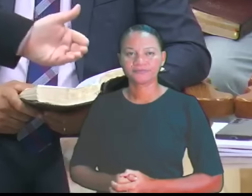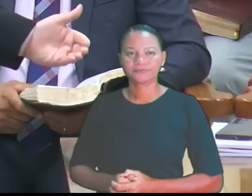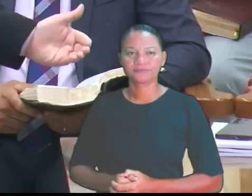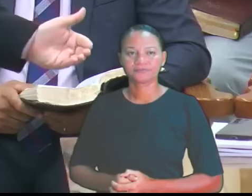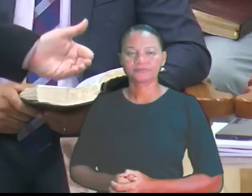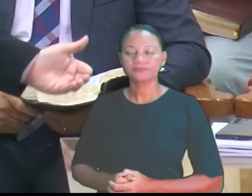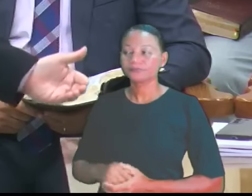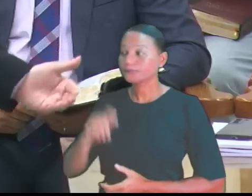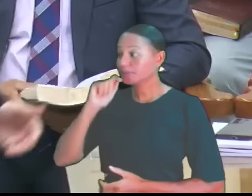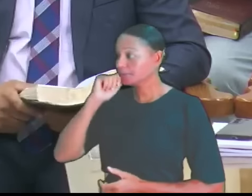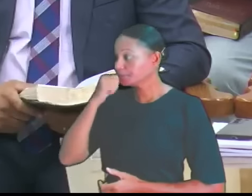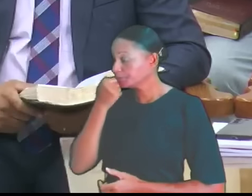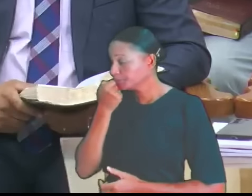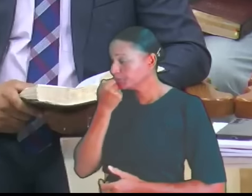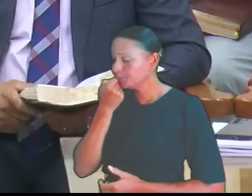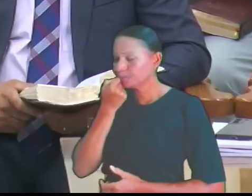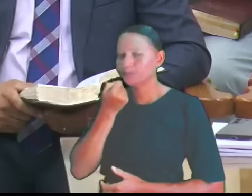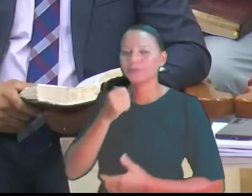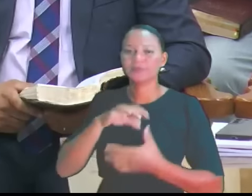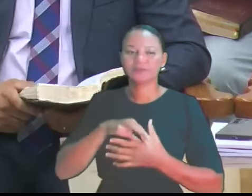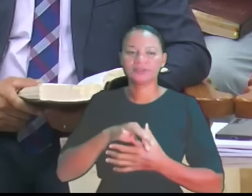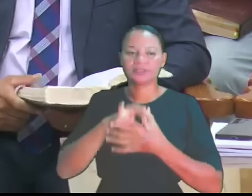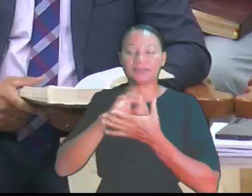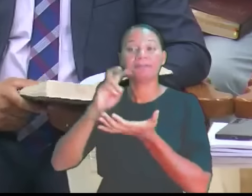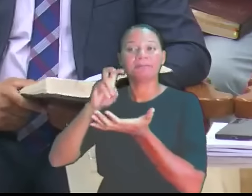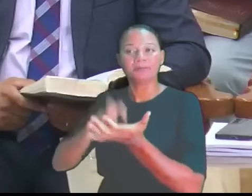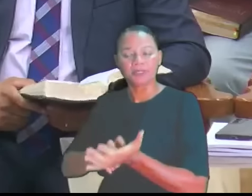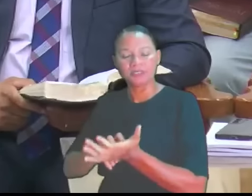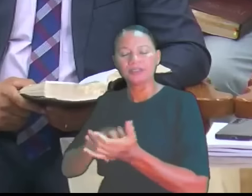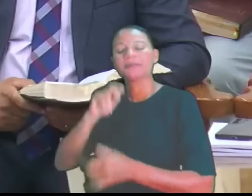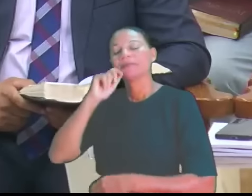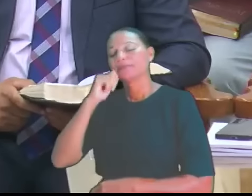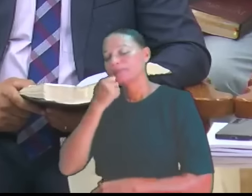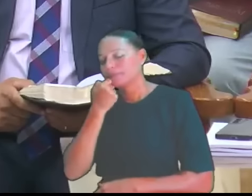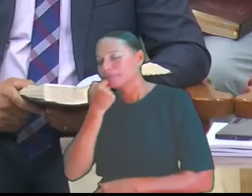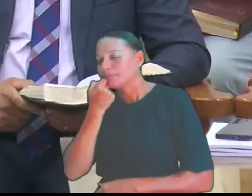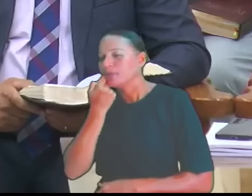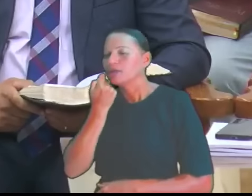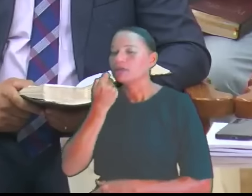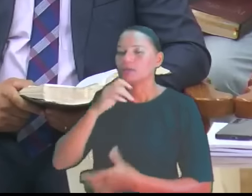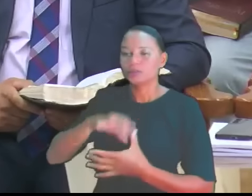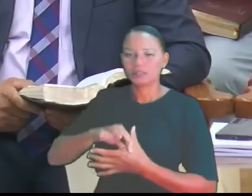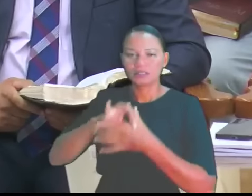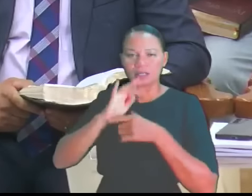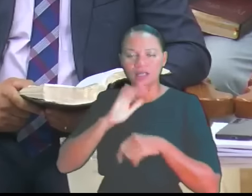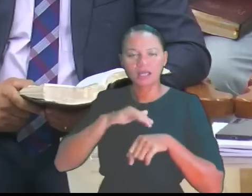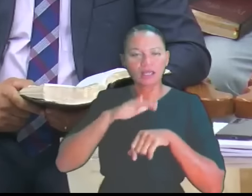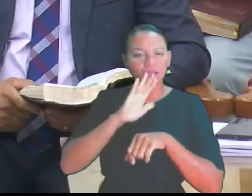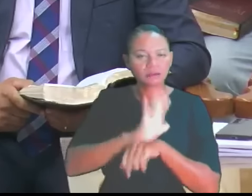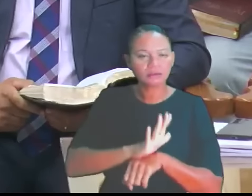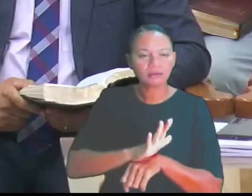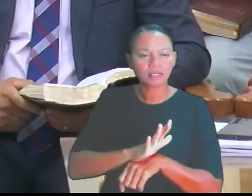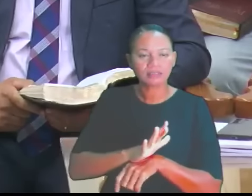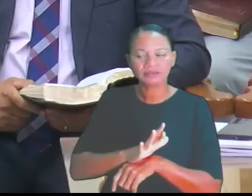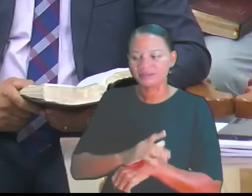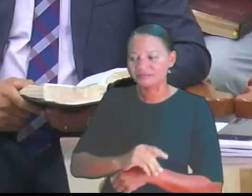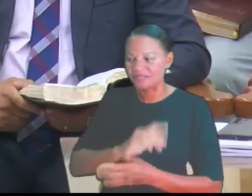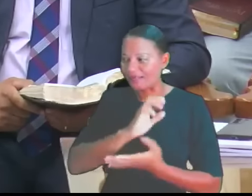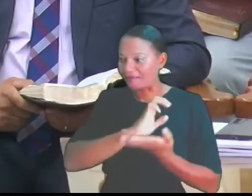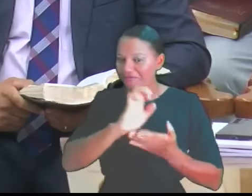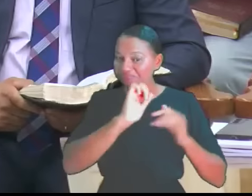Pão e carne de manhã, e pão e carne, e beber do ribeiro. Elias está na bênção. O que, que é isso,